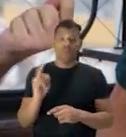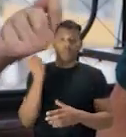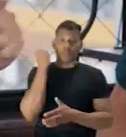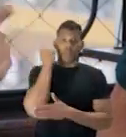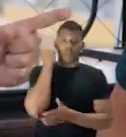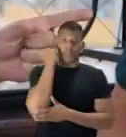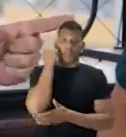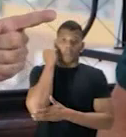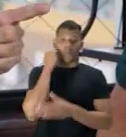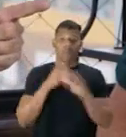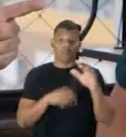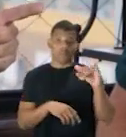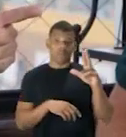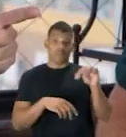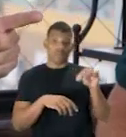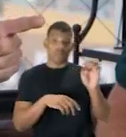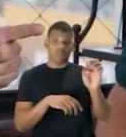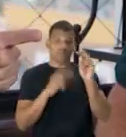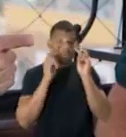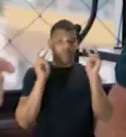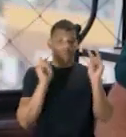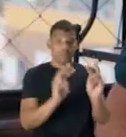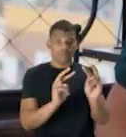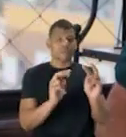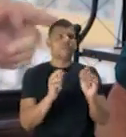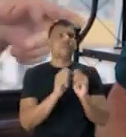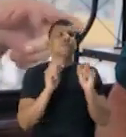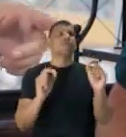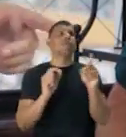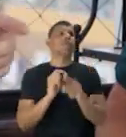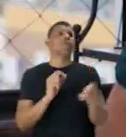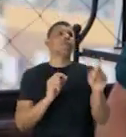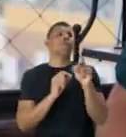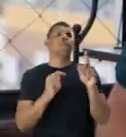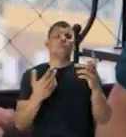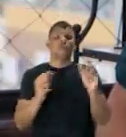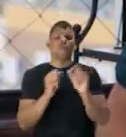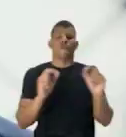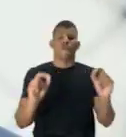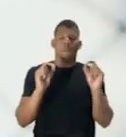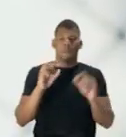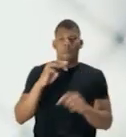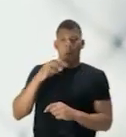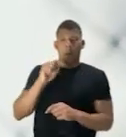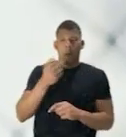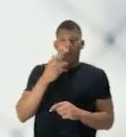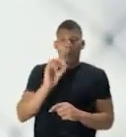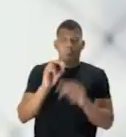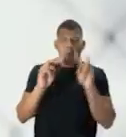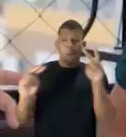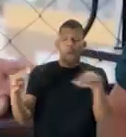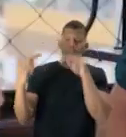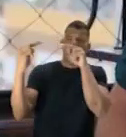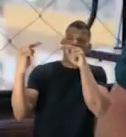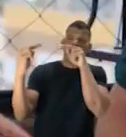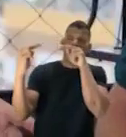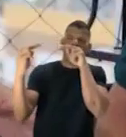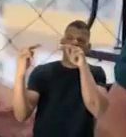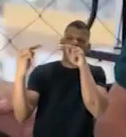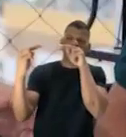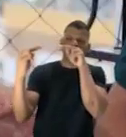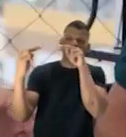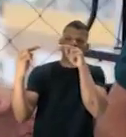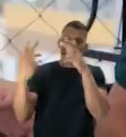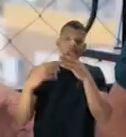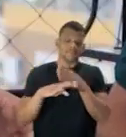ciúme dos dois, viu do outro lado do balcão: o que vocês estão fazendo aí? Aí o Mauro olhou para ele, fazendo assim: